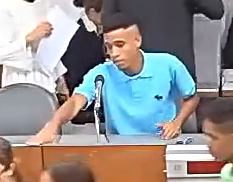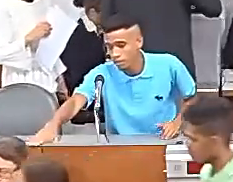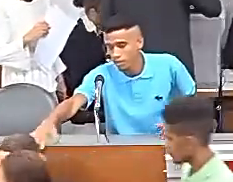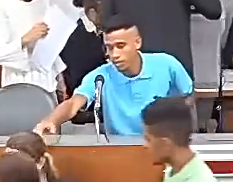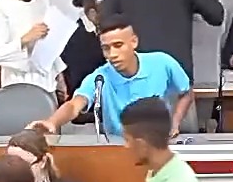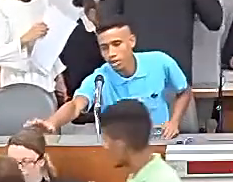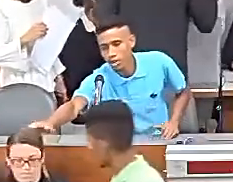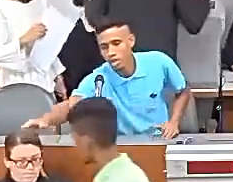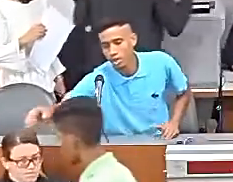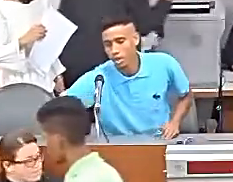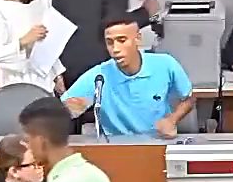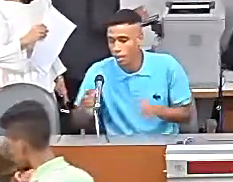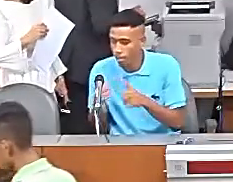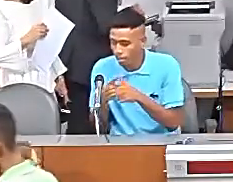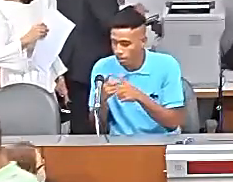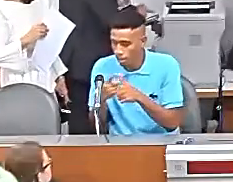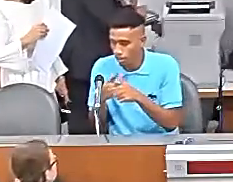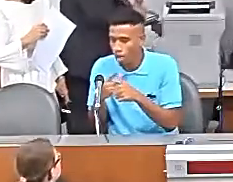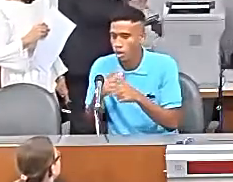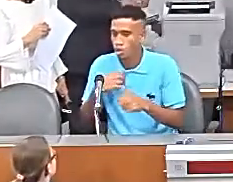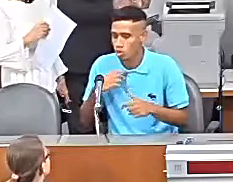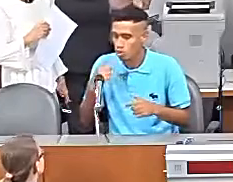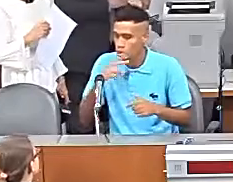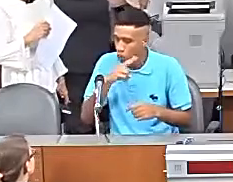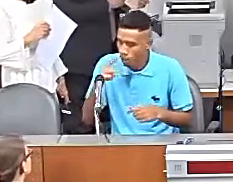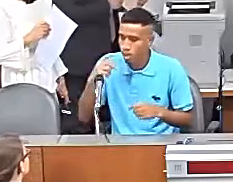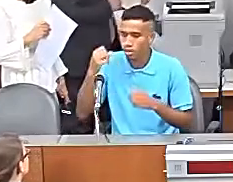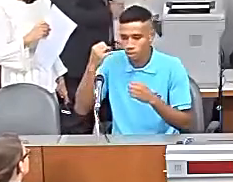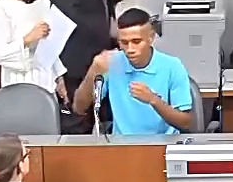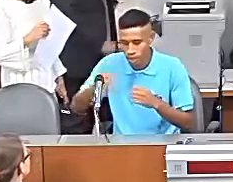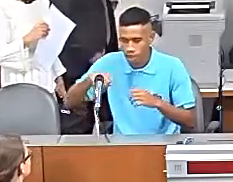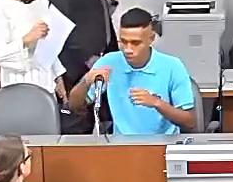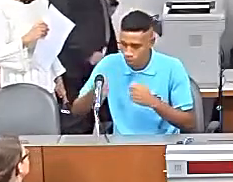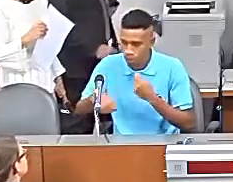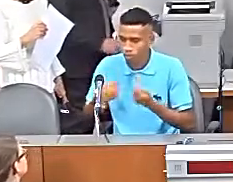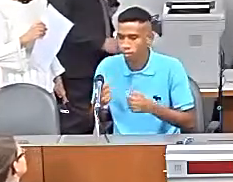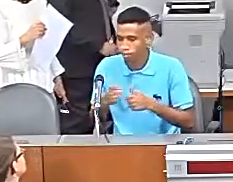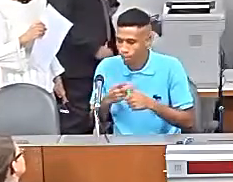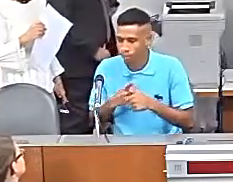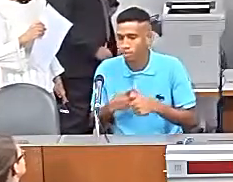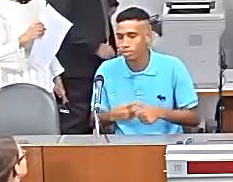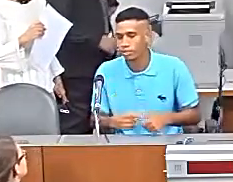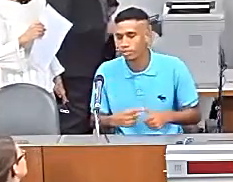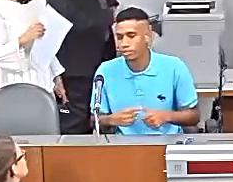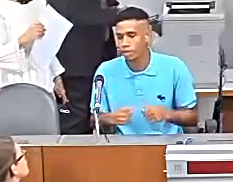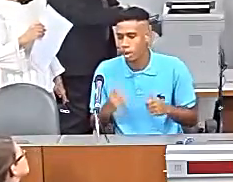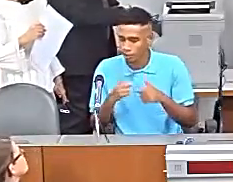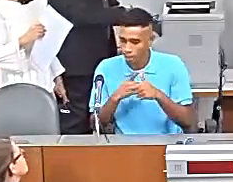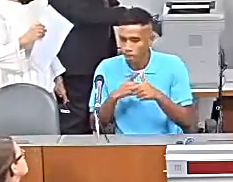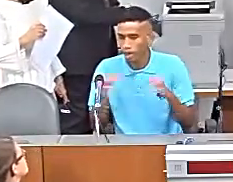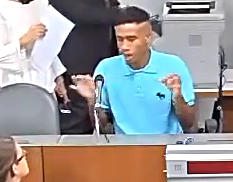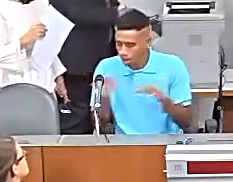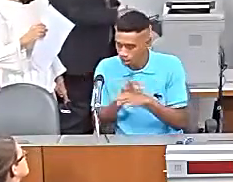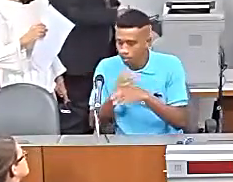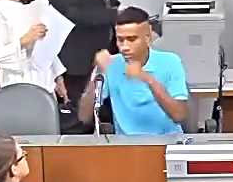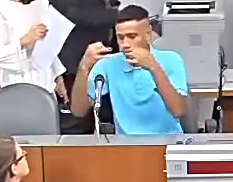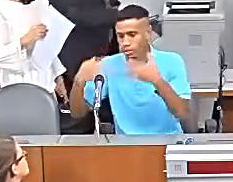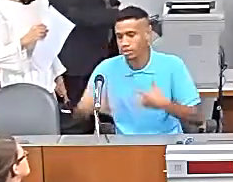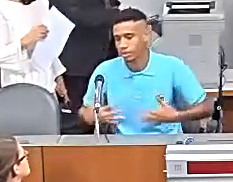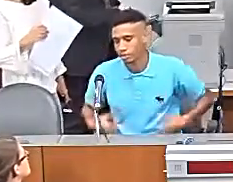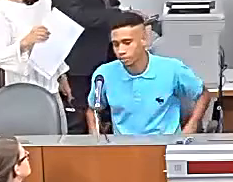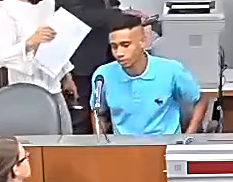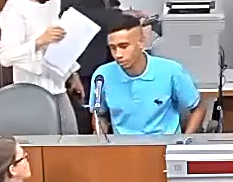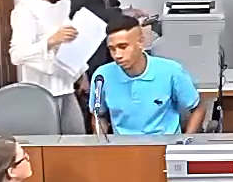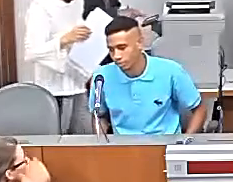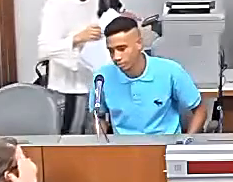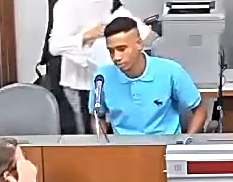região, requerimento este de autoria do ilustre deputado Nozinho. Eu vou suspender os trabalhos para que a gente possa organizar o ambiente